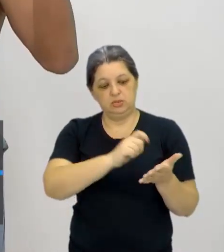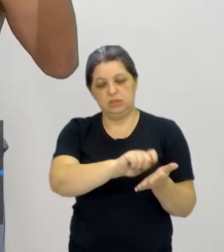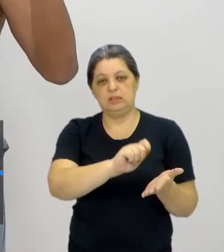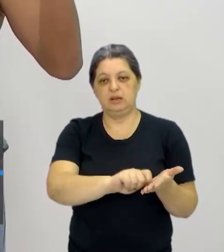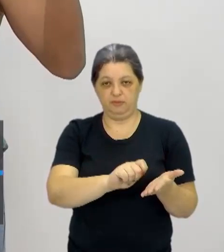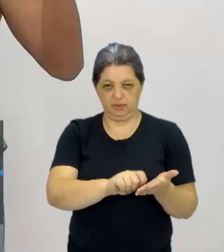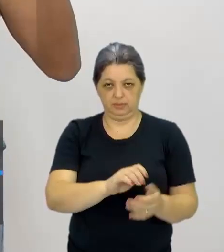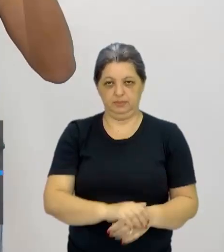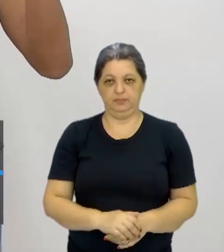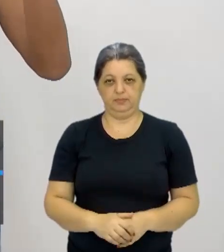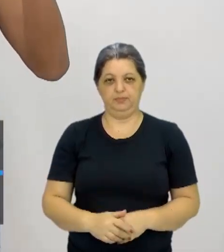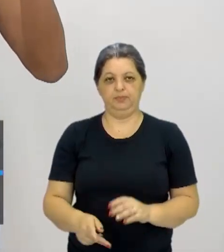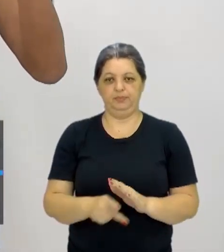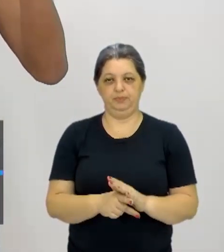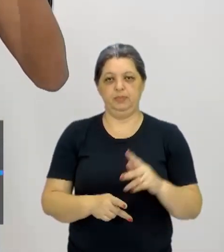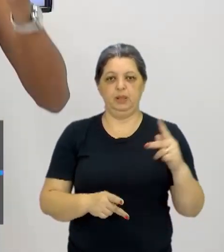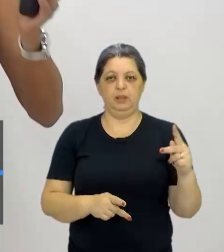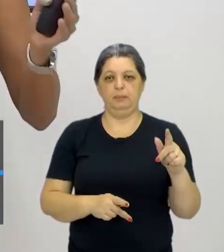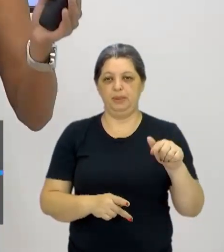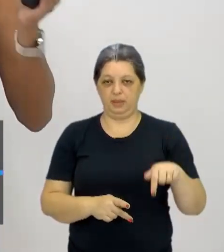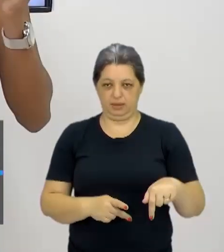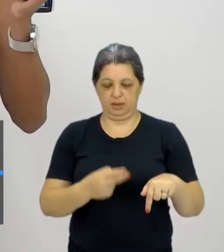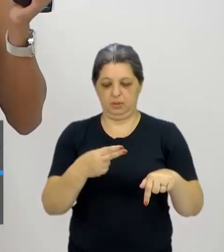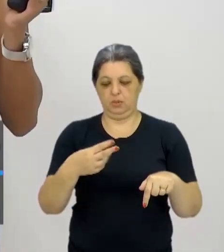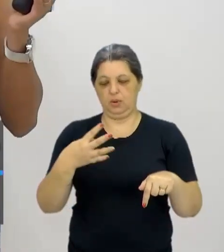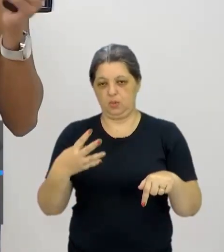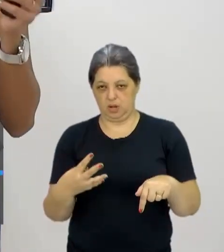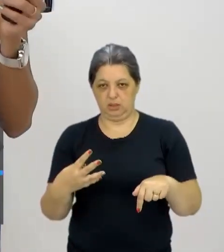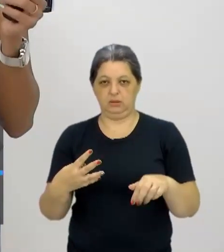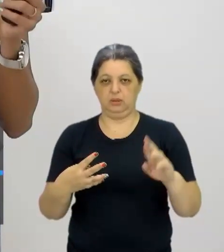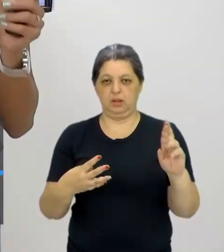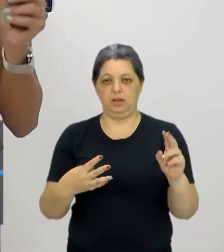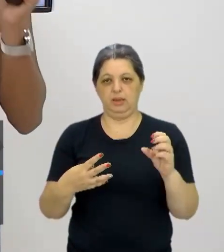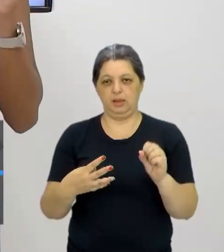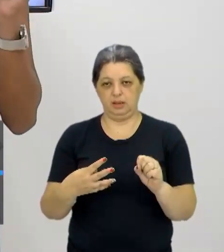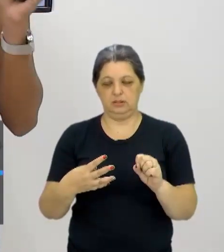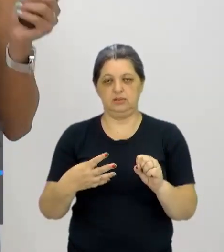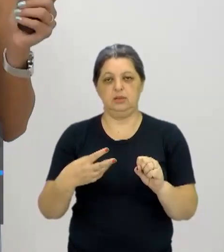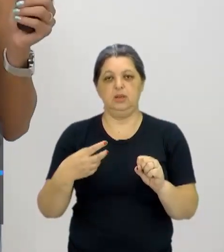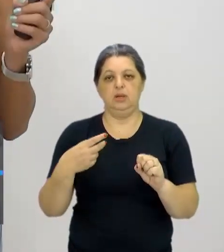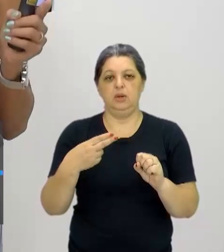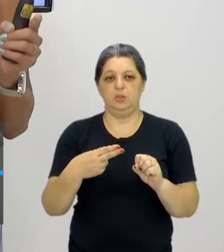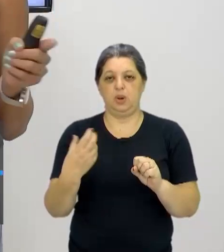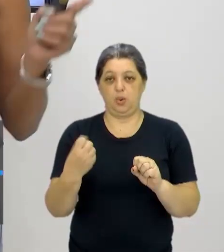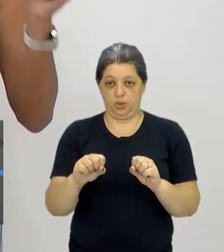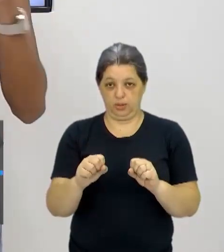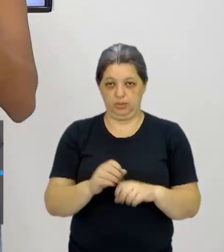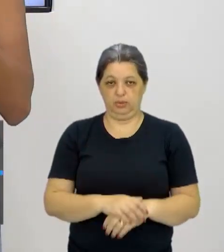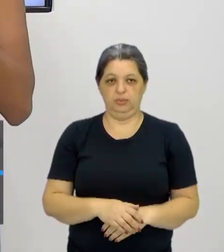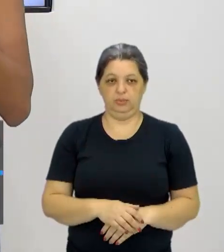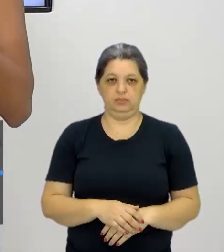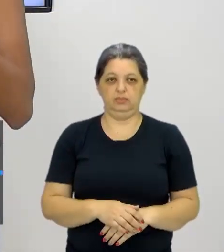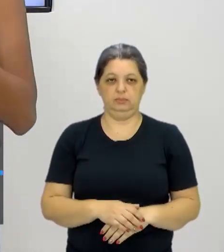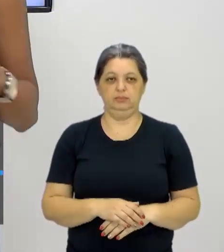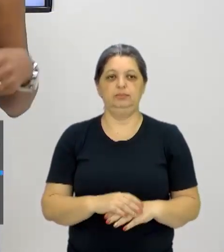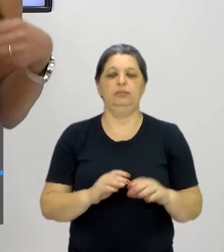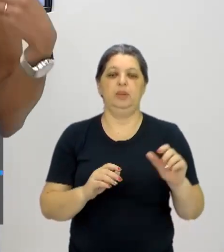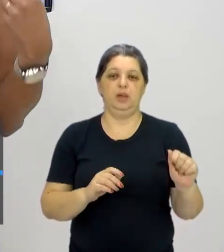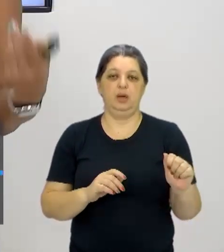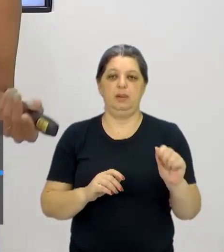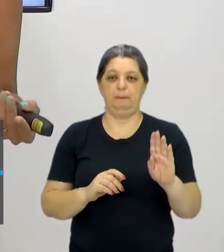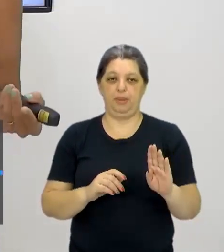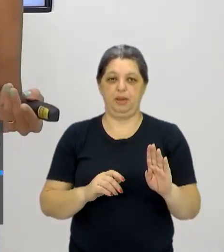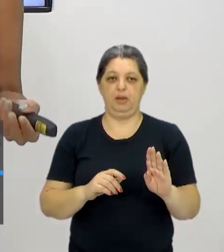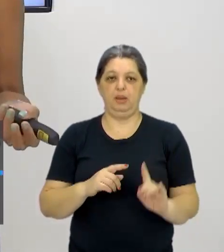Então, dado o PQ, que vale 4, e o RS, que vale 8, então o segmento AB é a soma dos dois e